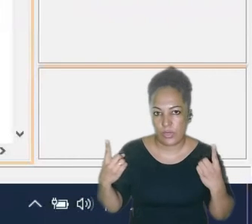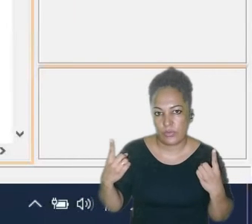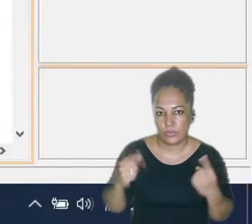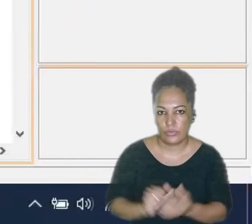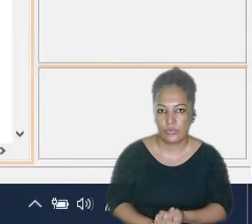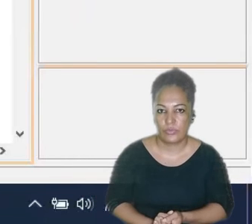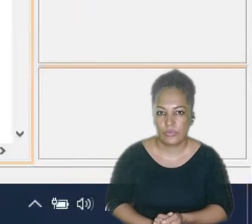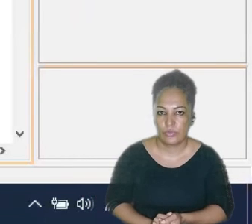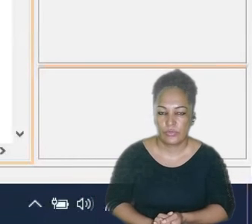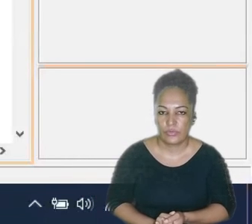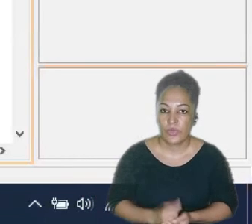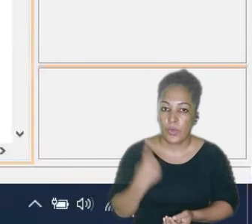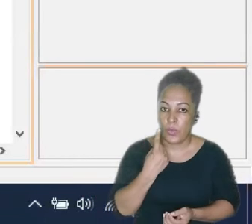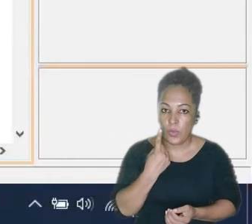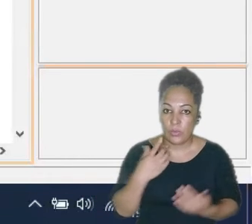Sim. Então, aqui é um para um.